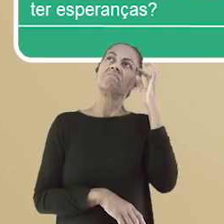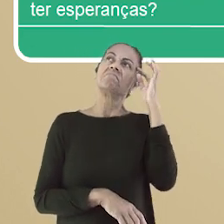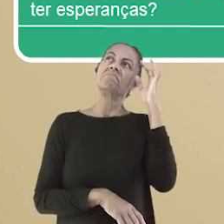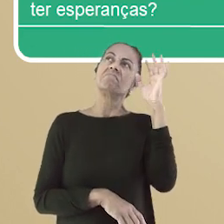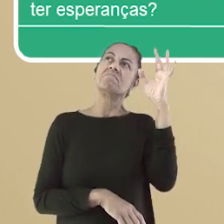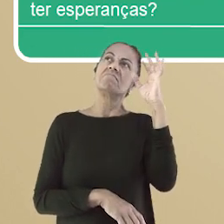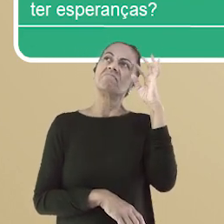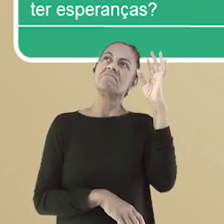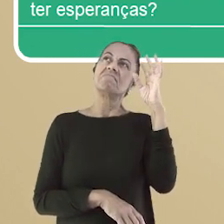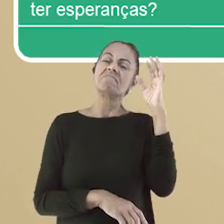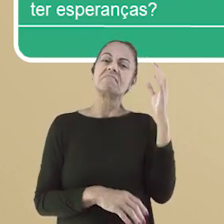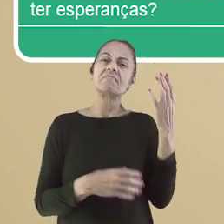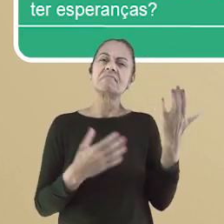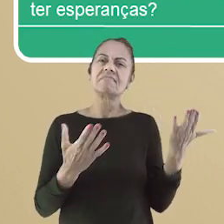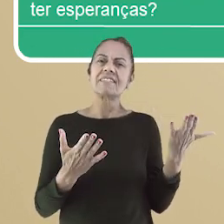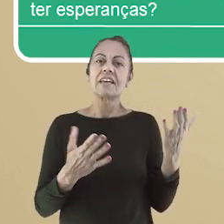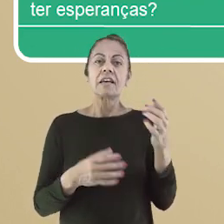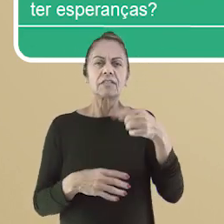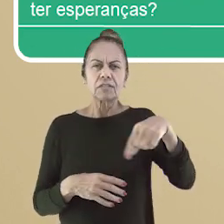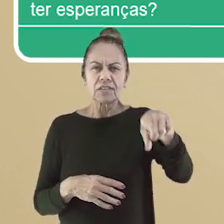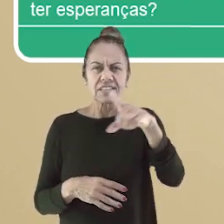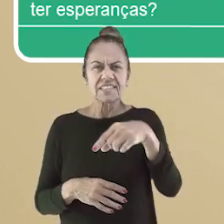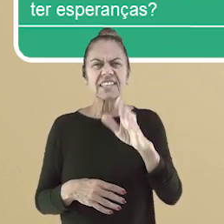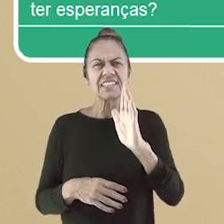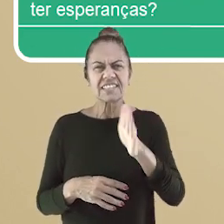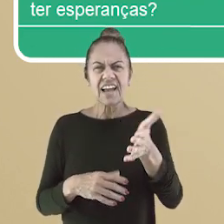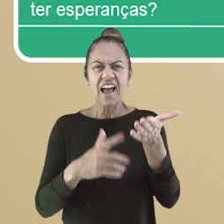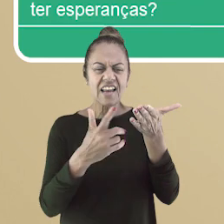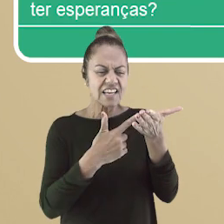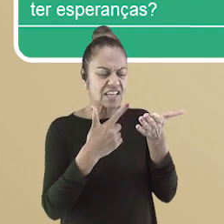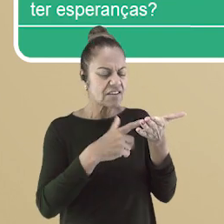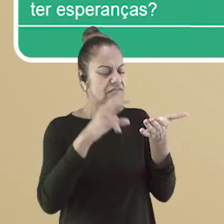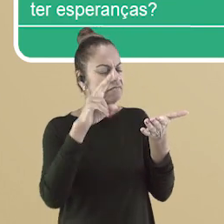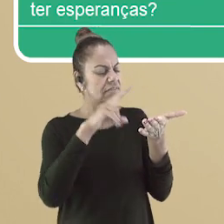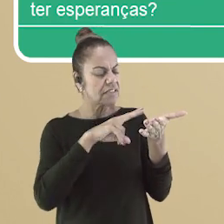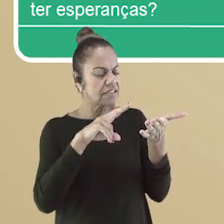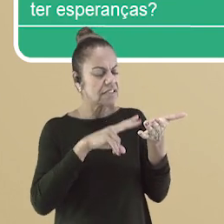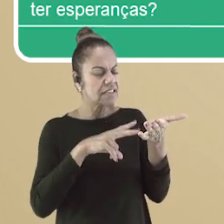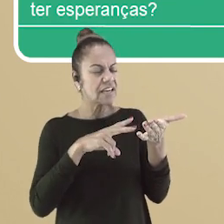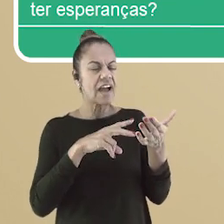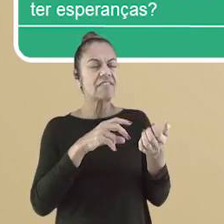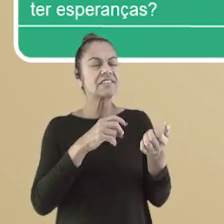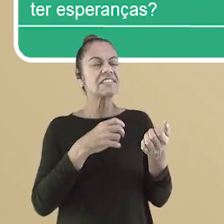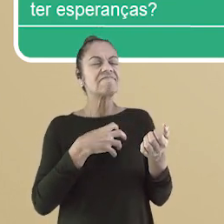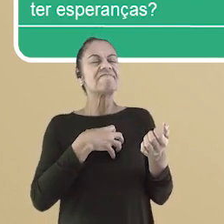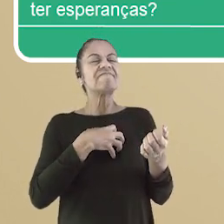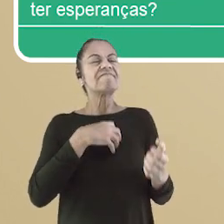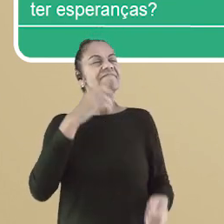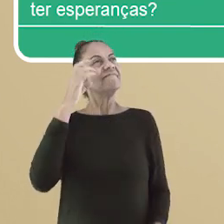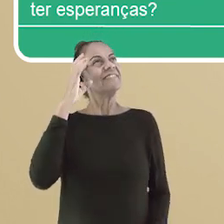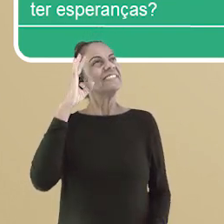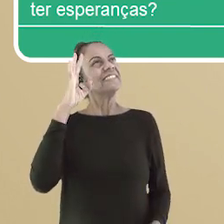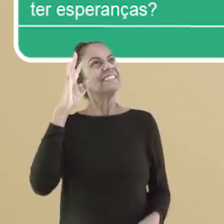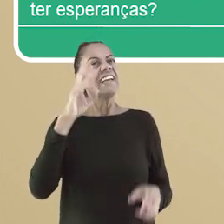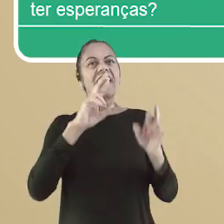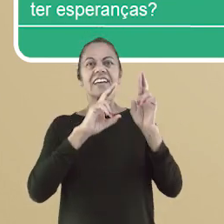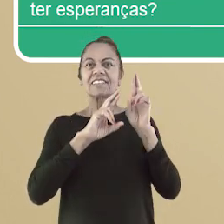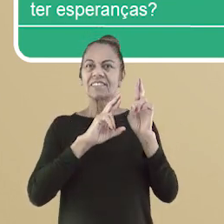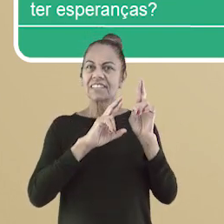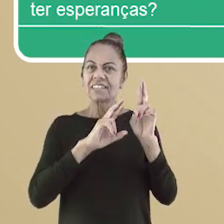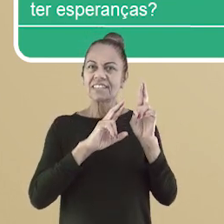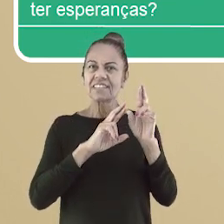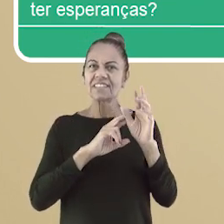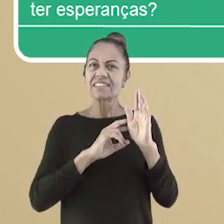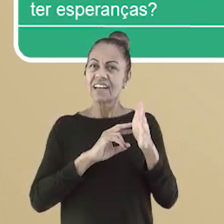parece pensar sobre o que leu? Você já leu algo que provocou dúvidas e reflexões ou que fez você sonhar e